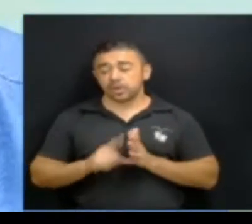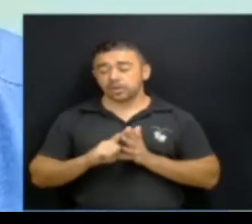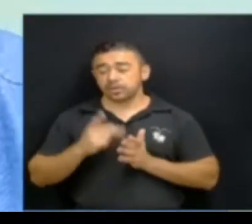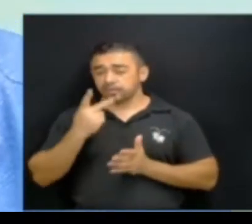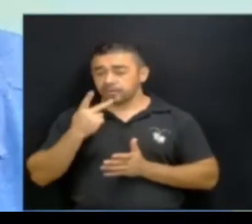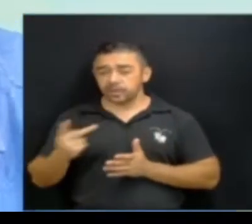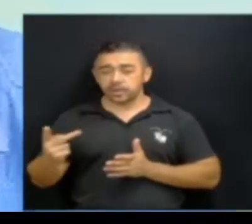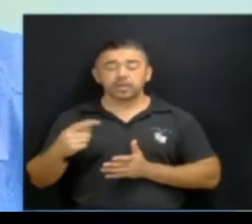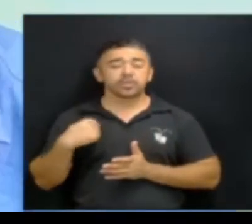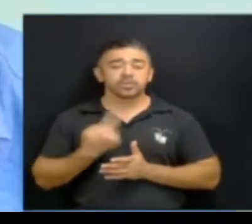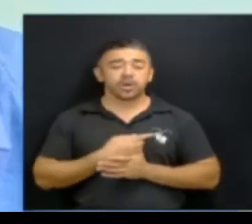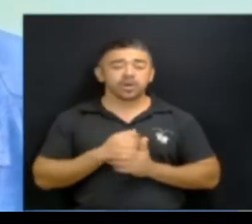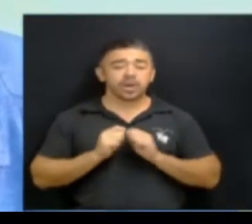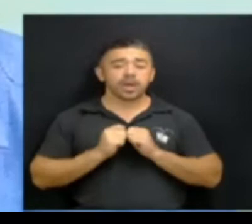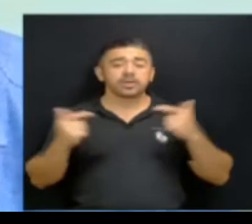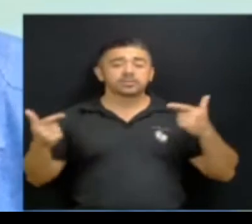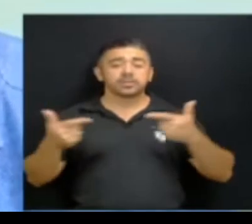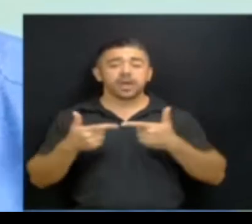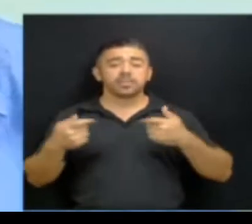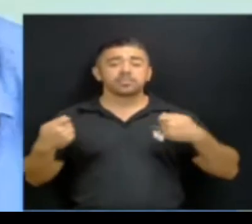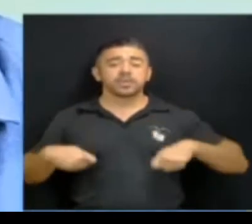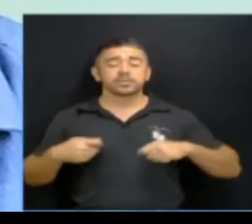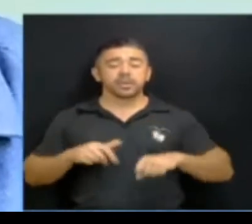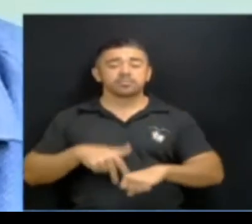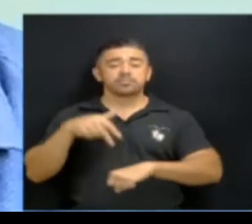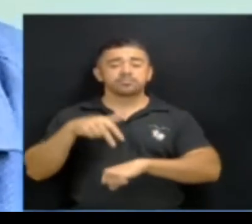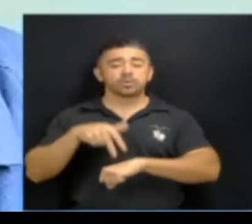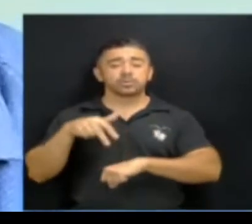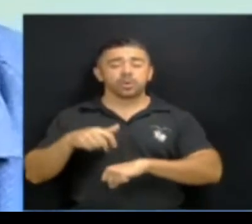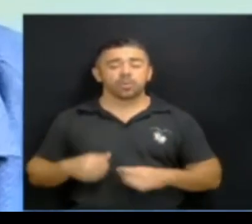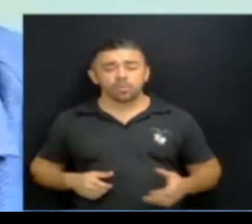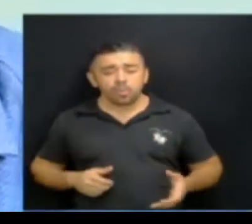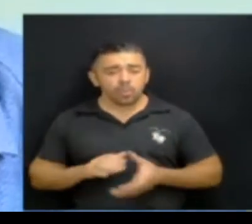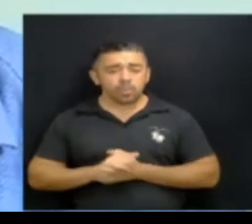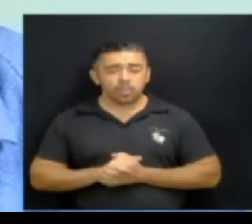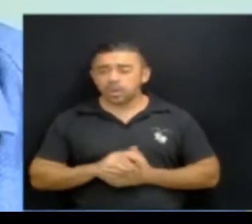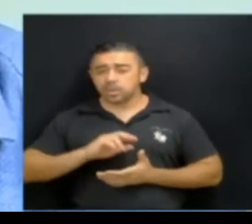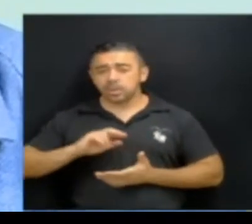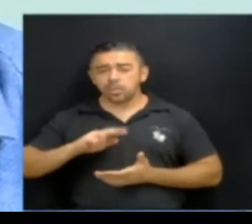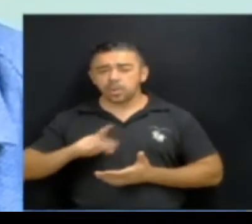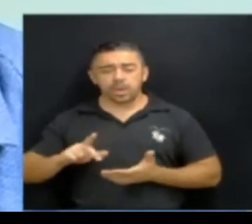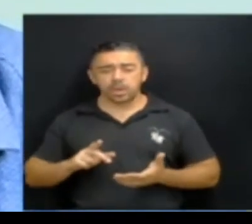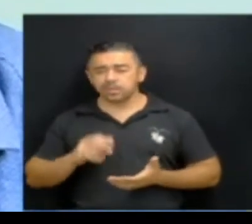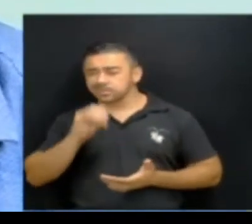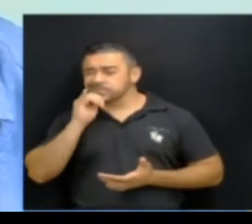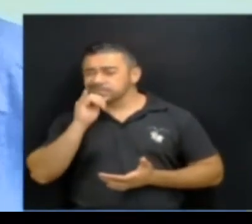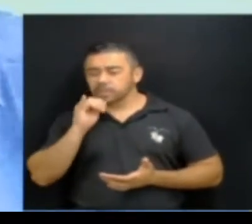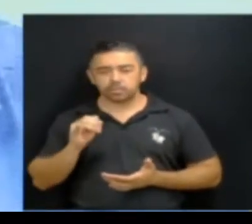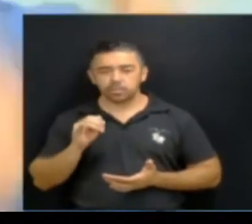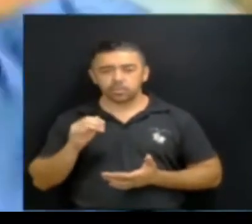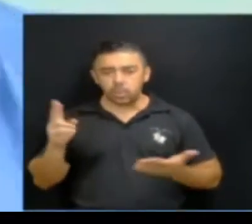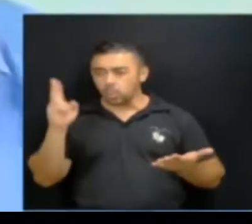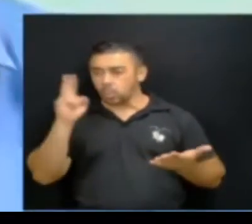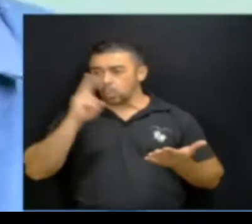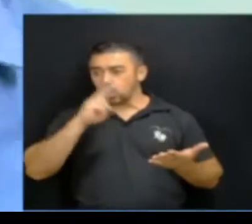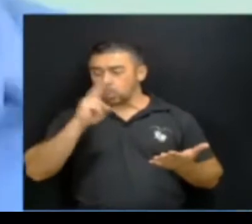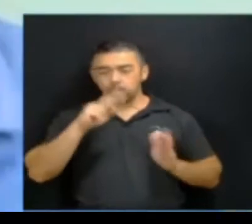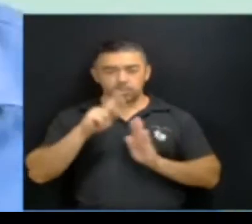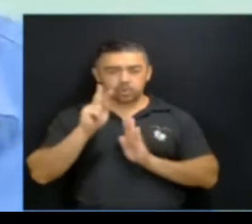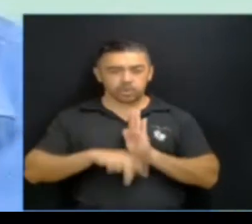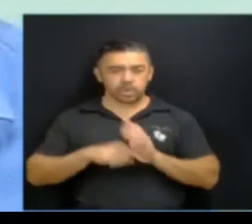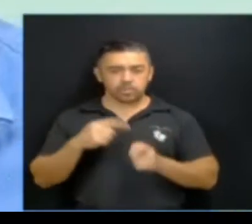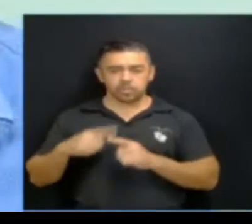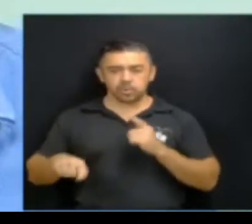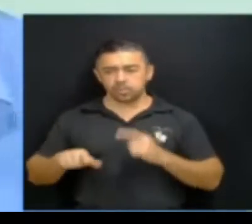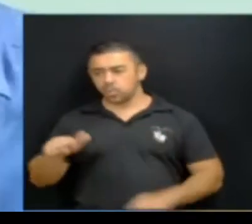A Assembleia precisa se posicionar. Agora, não é colocando o regime de gente um projeto que proíbe